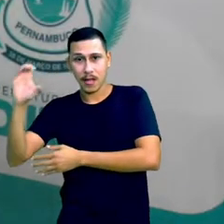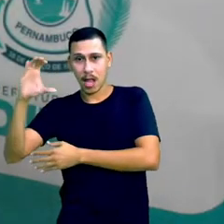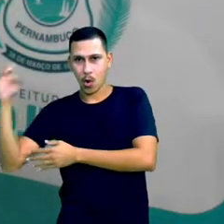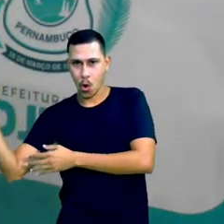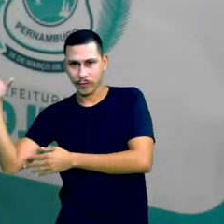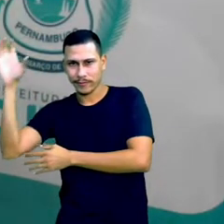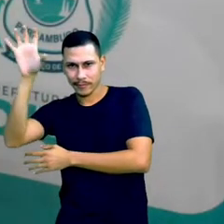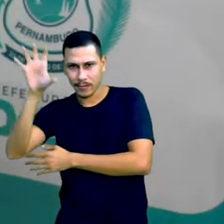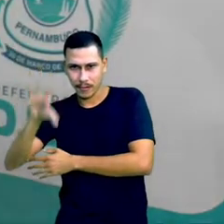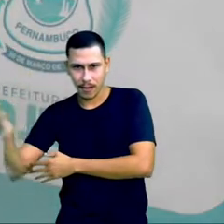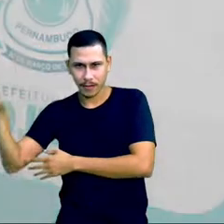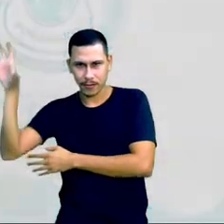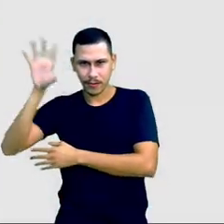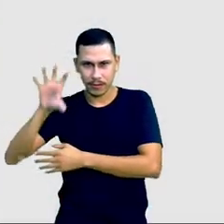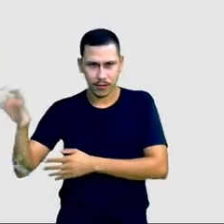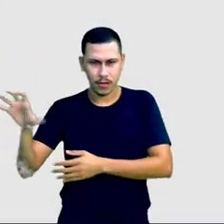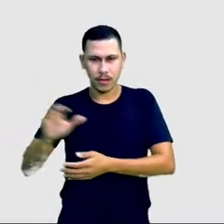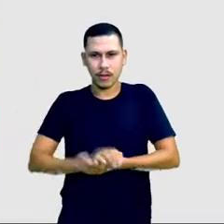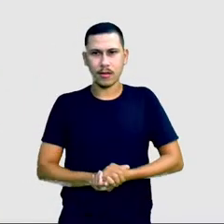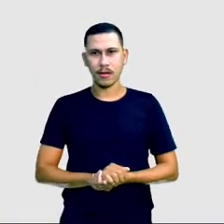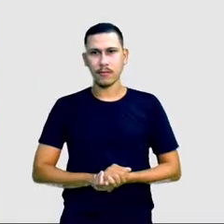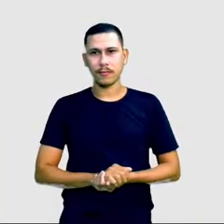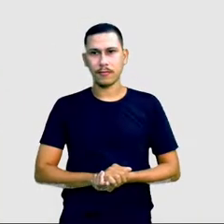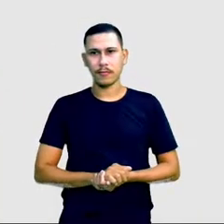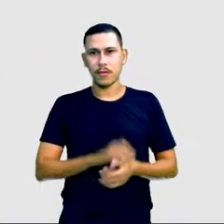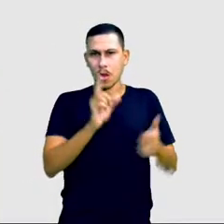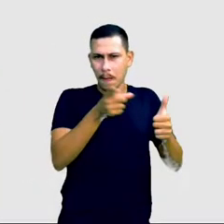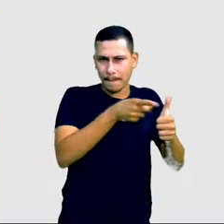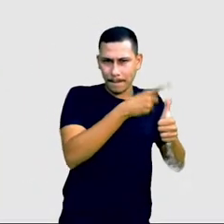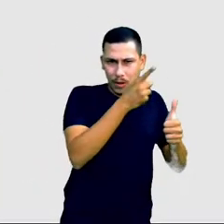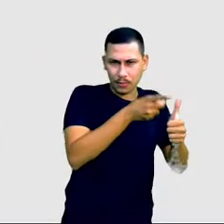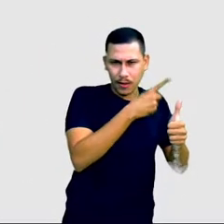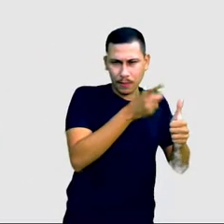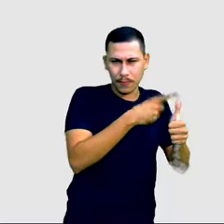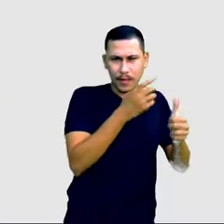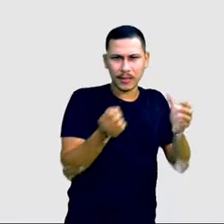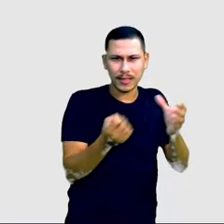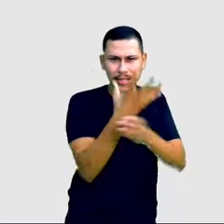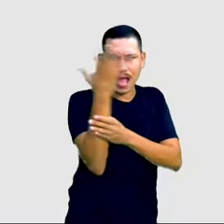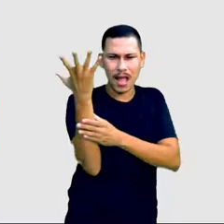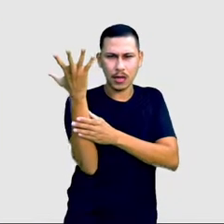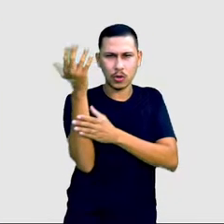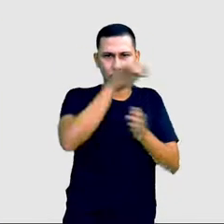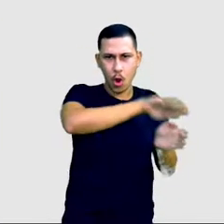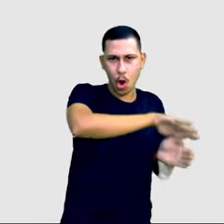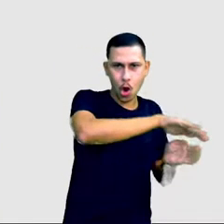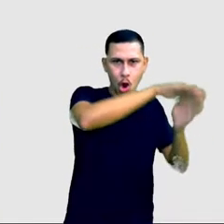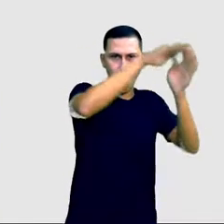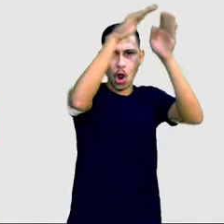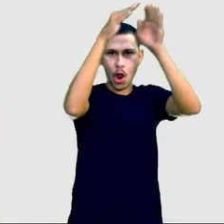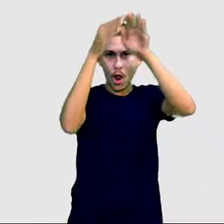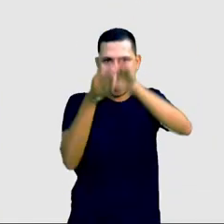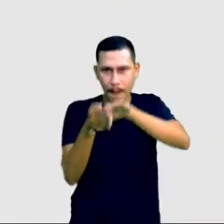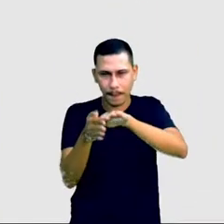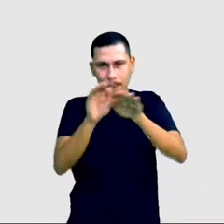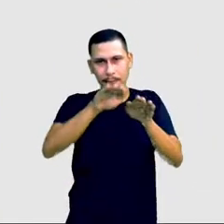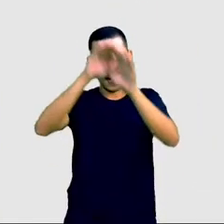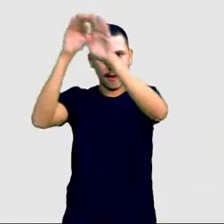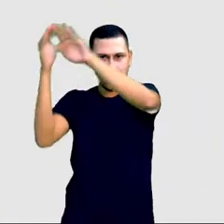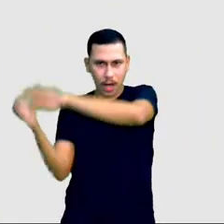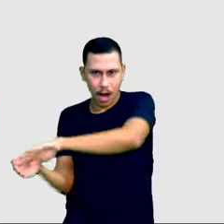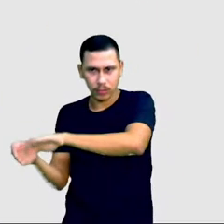da região Centro-Oeste, ele é predominantemente composto por planaltos, né? A gente tem o Planalto